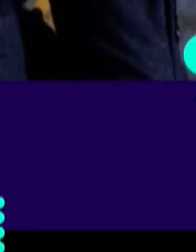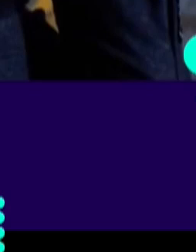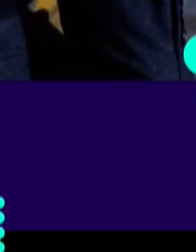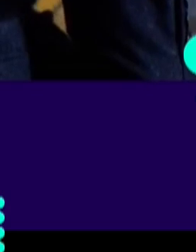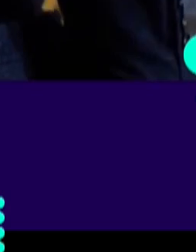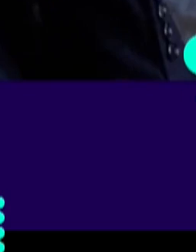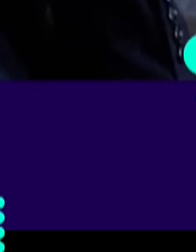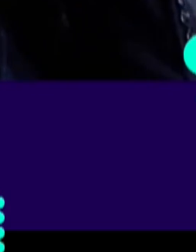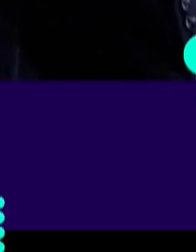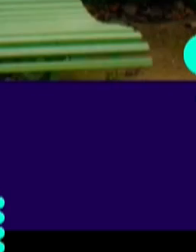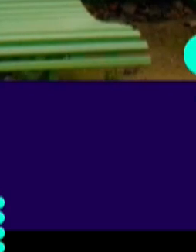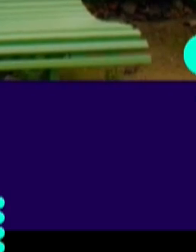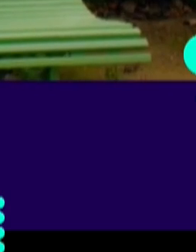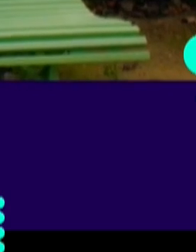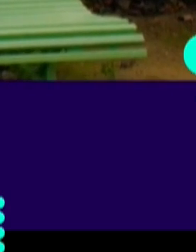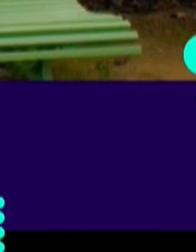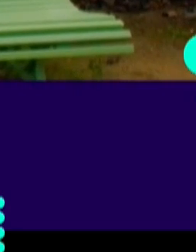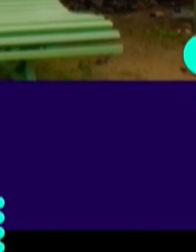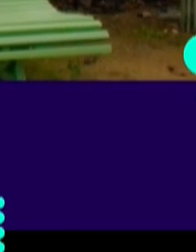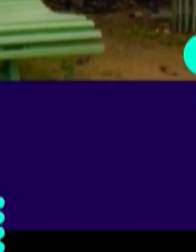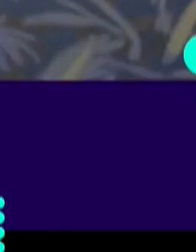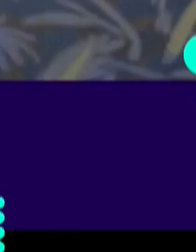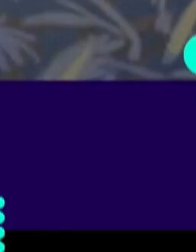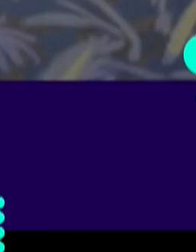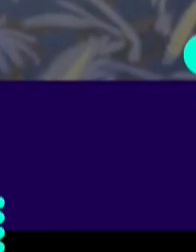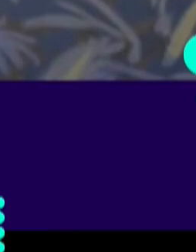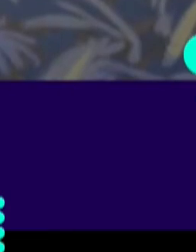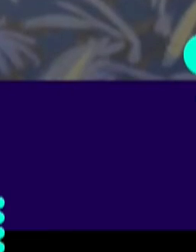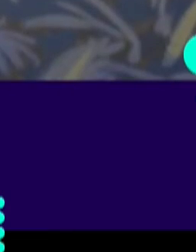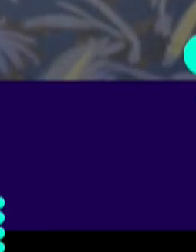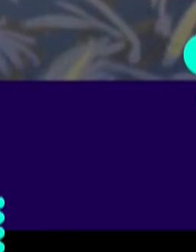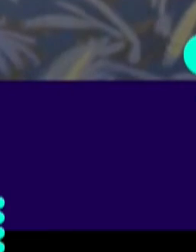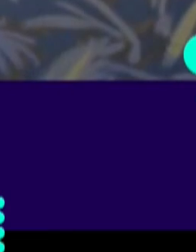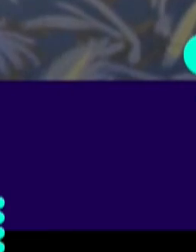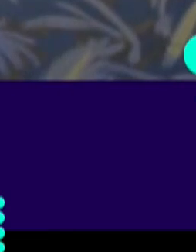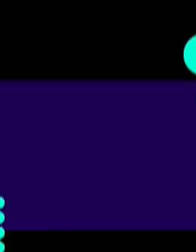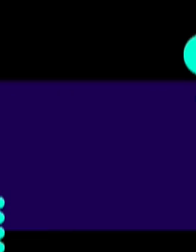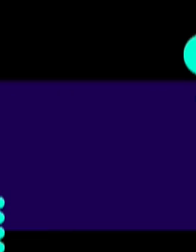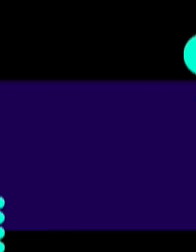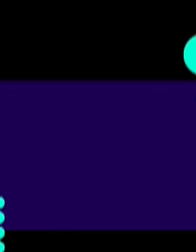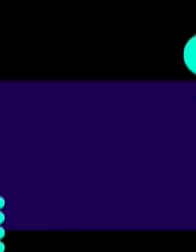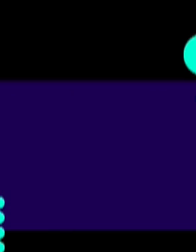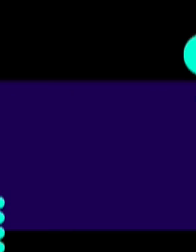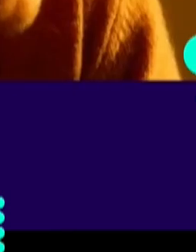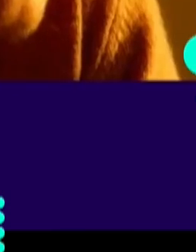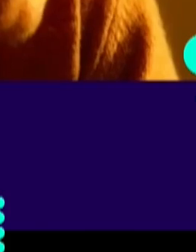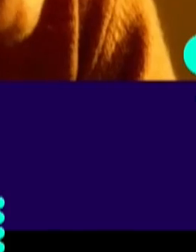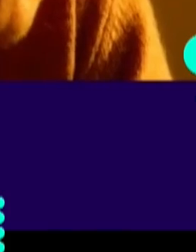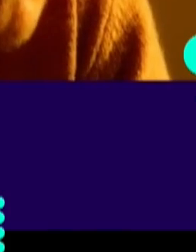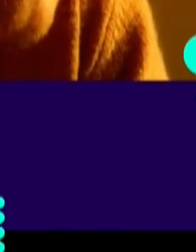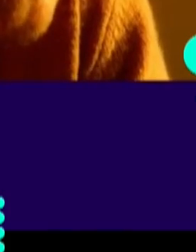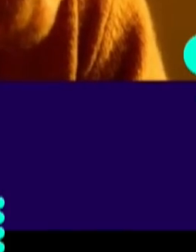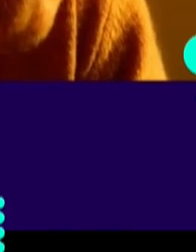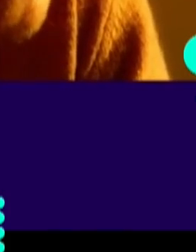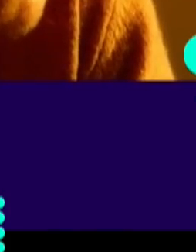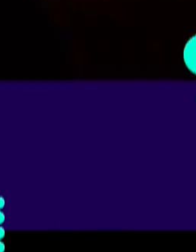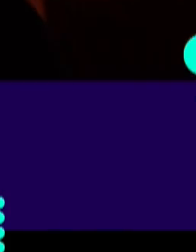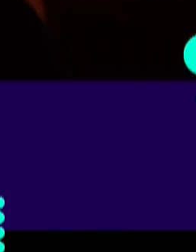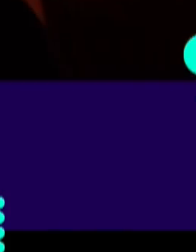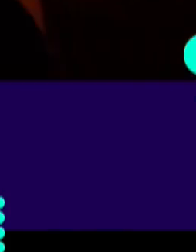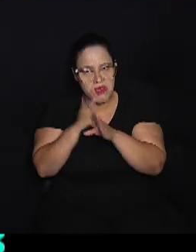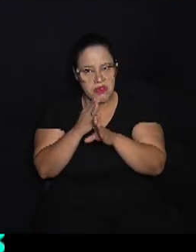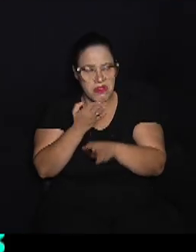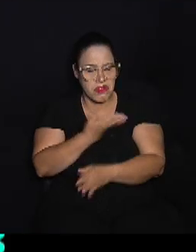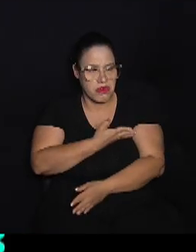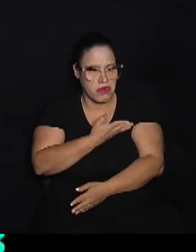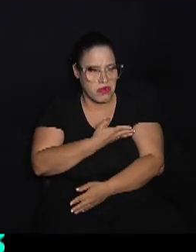e mantém num romance os reflexos da época em que se conheceram. Até que um dia, Fanny reencontra um colega